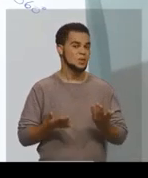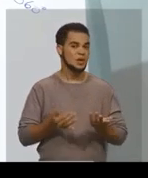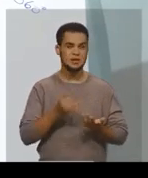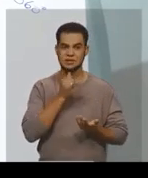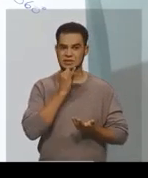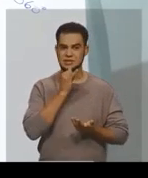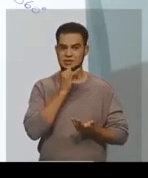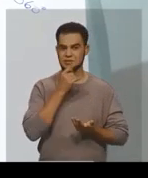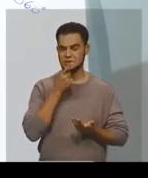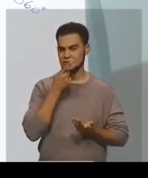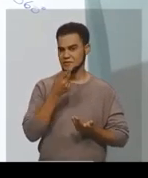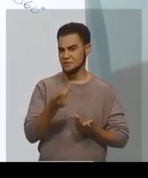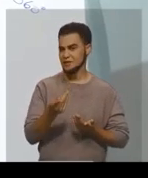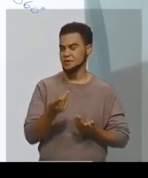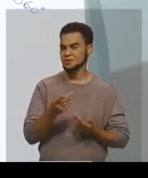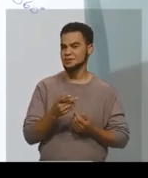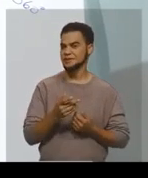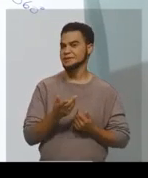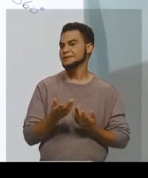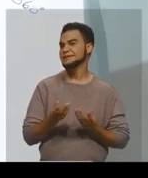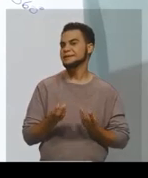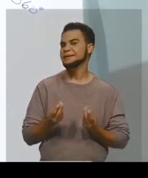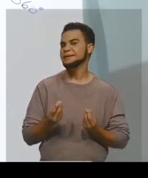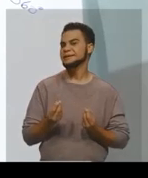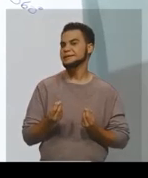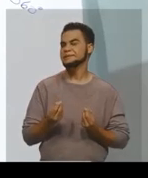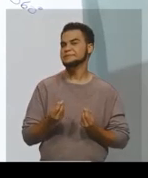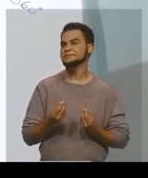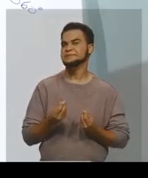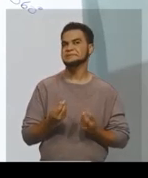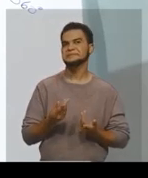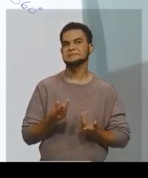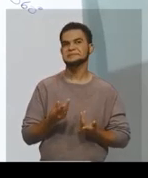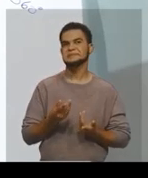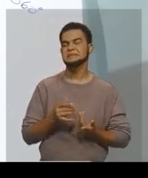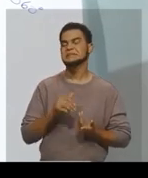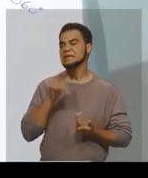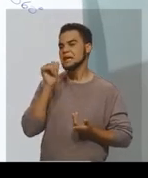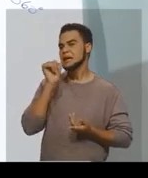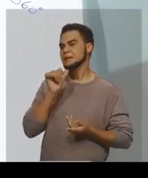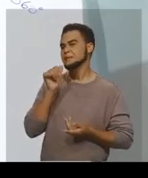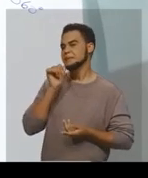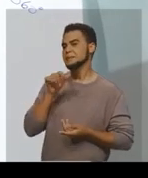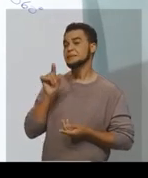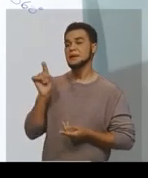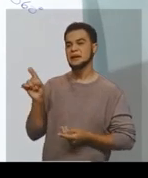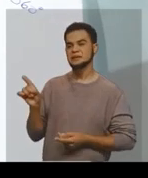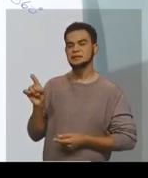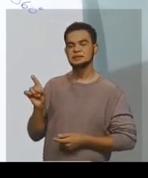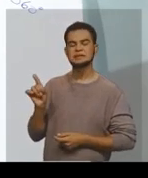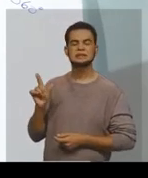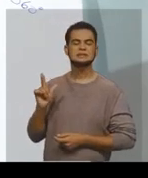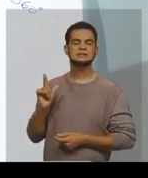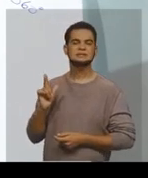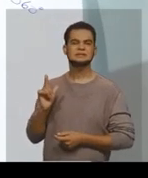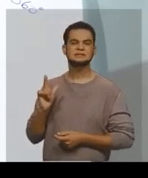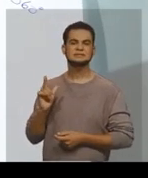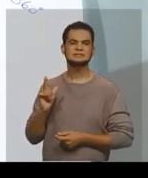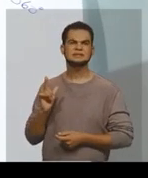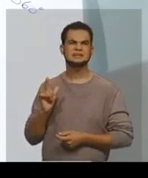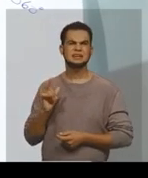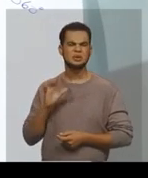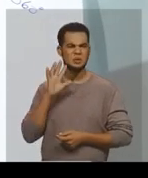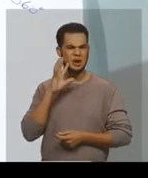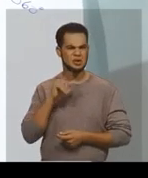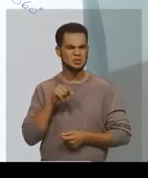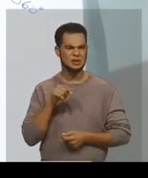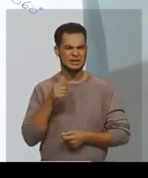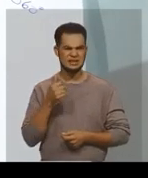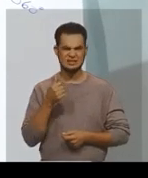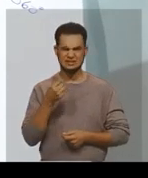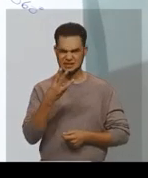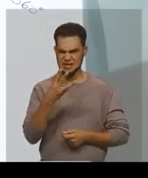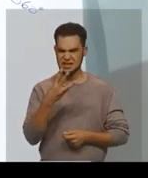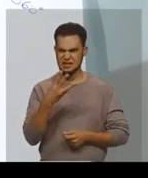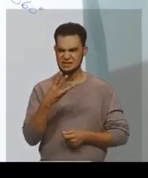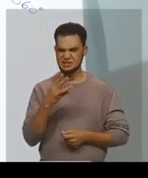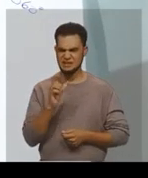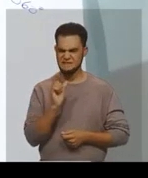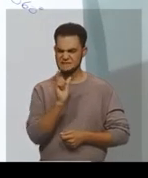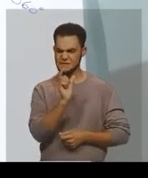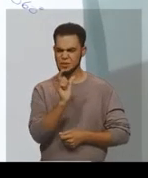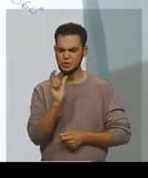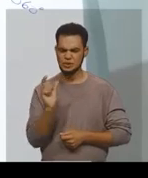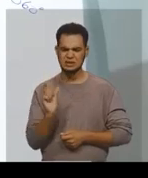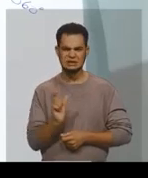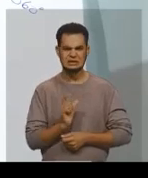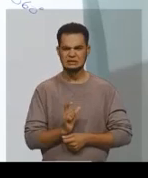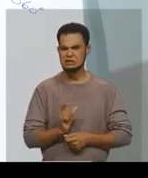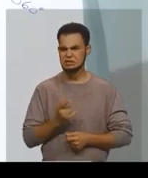está escrito, Beatriz tem, acho que era 13 figurinhas no problema,